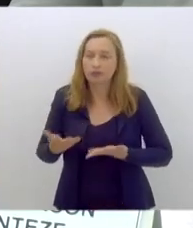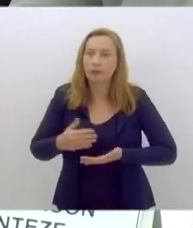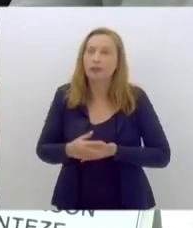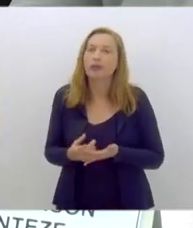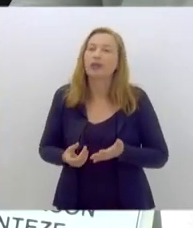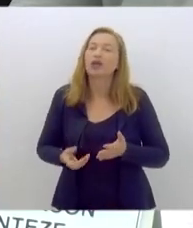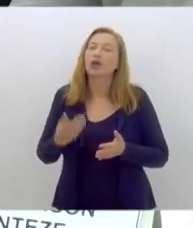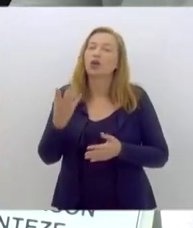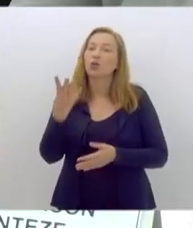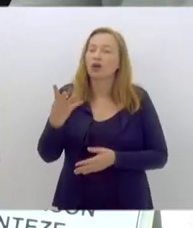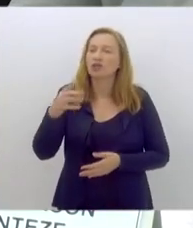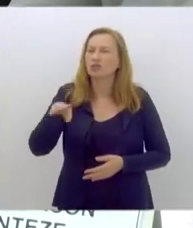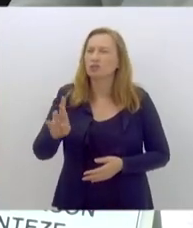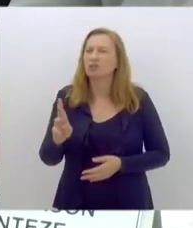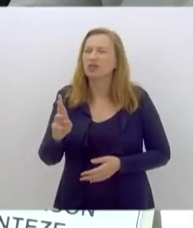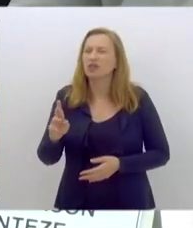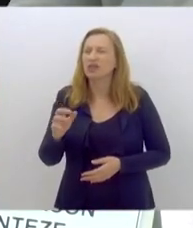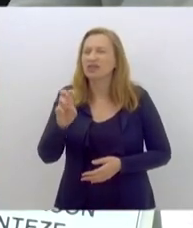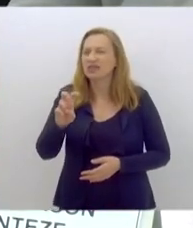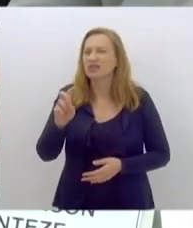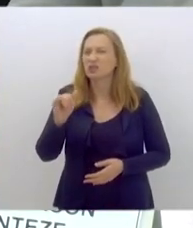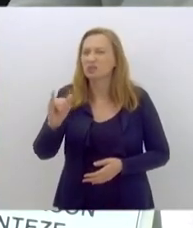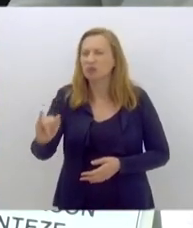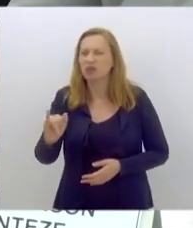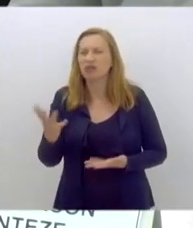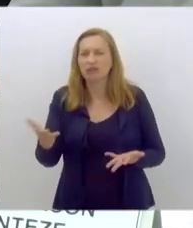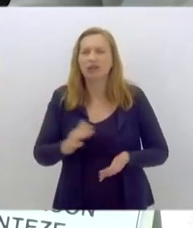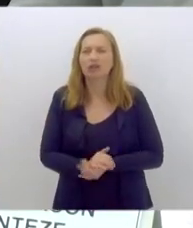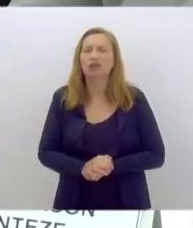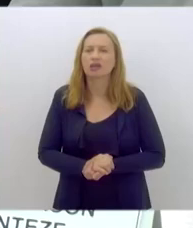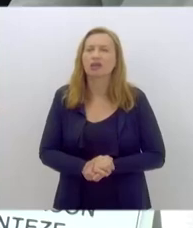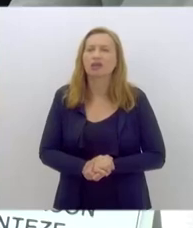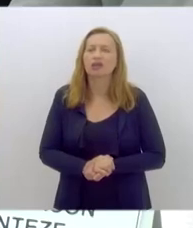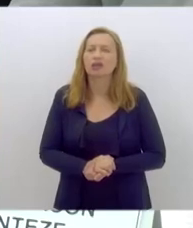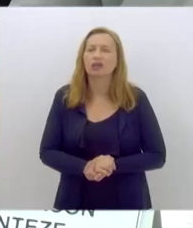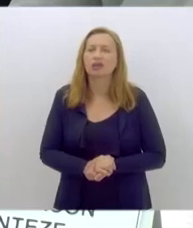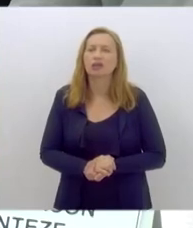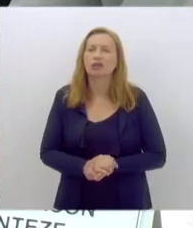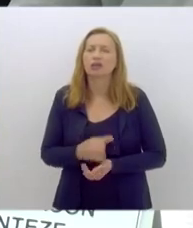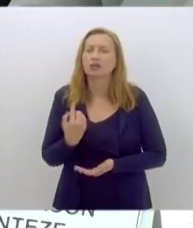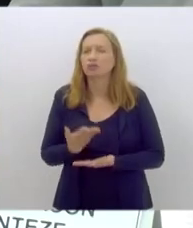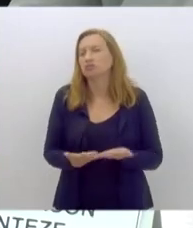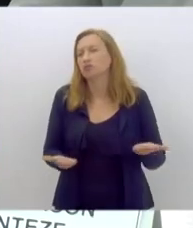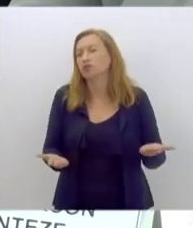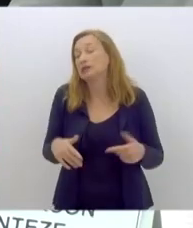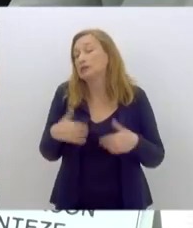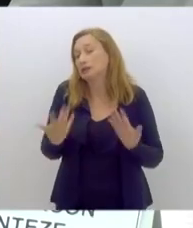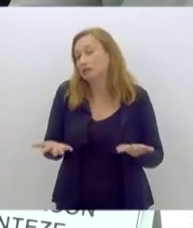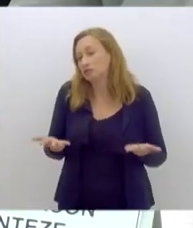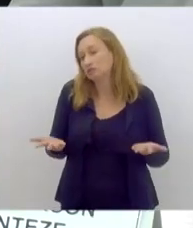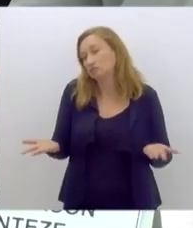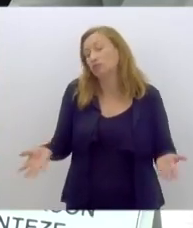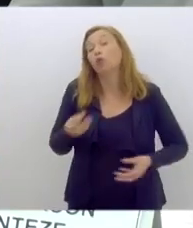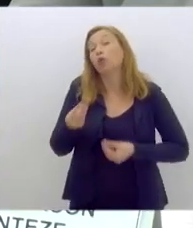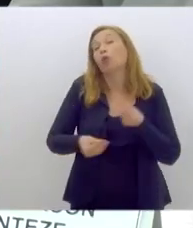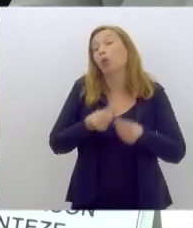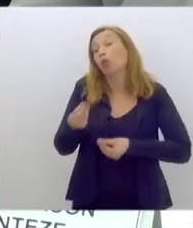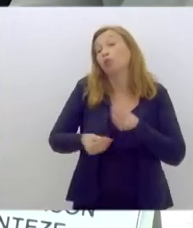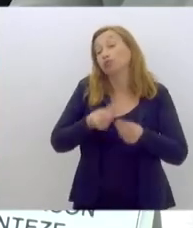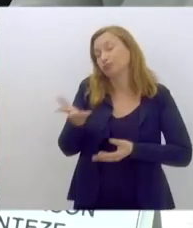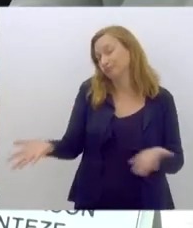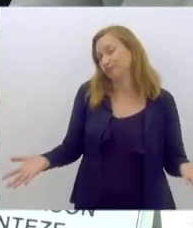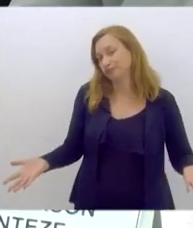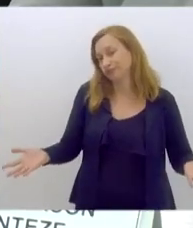nossas são quatro bem e meio cinco B né que que nós perdemos Então como ter